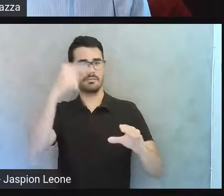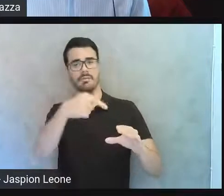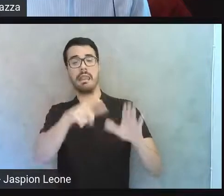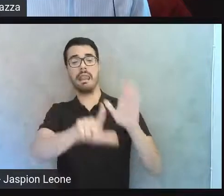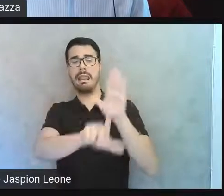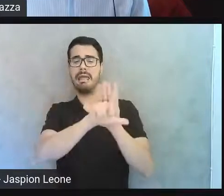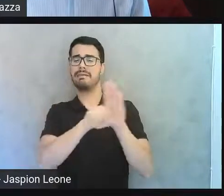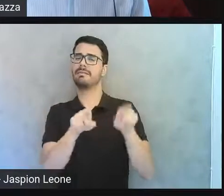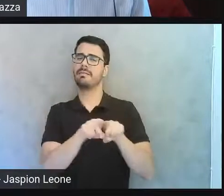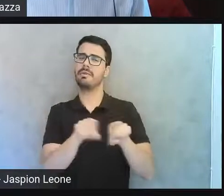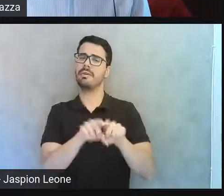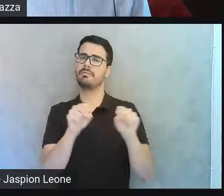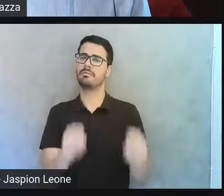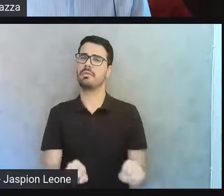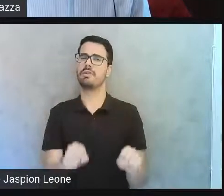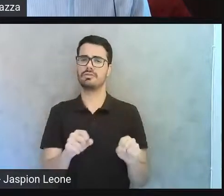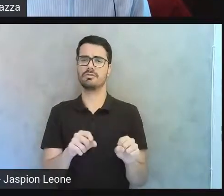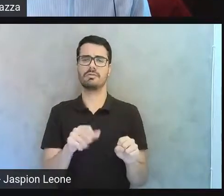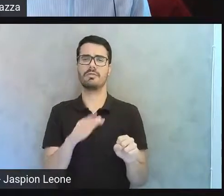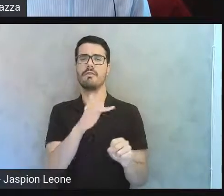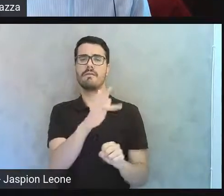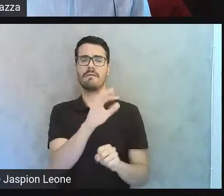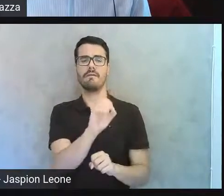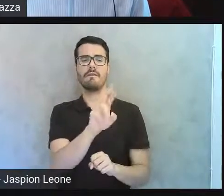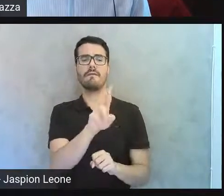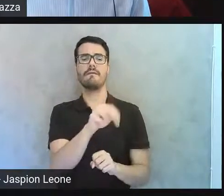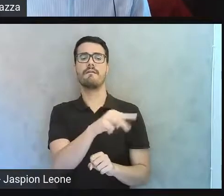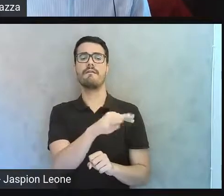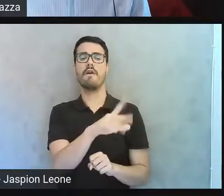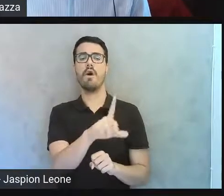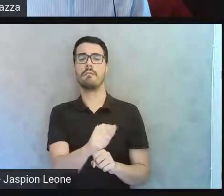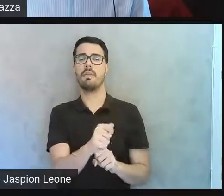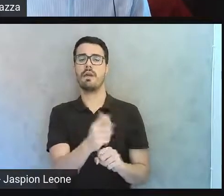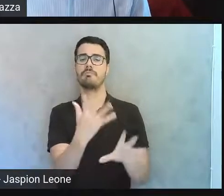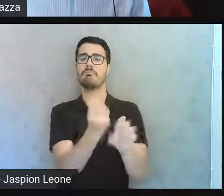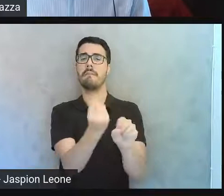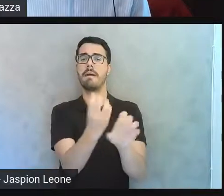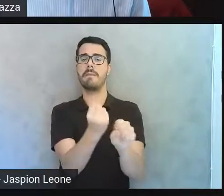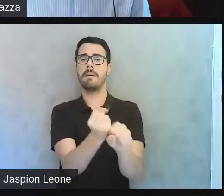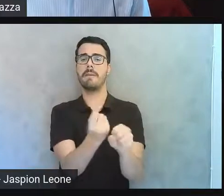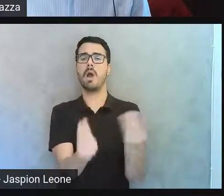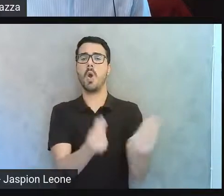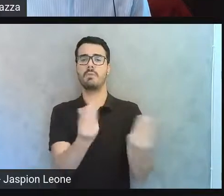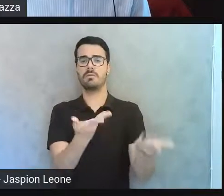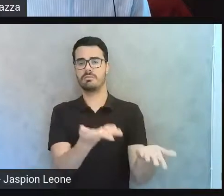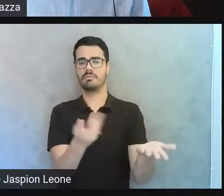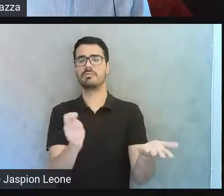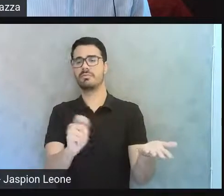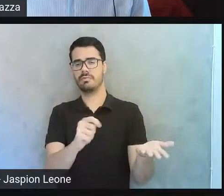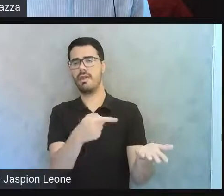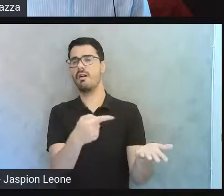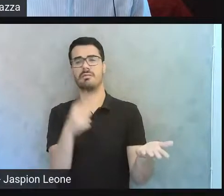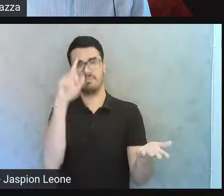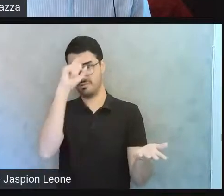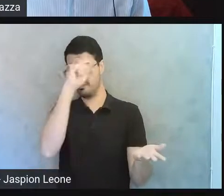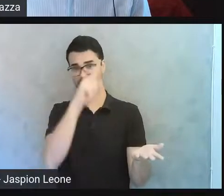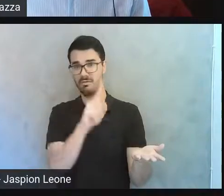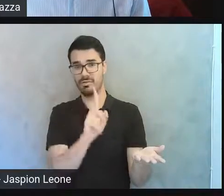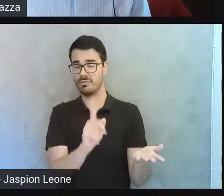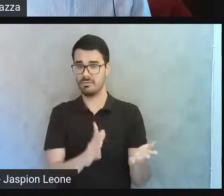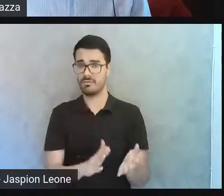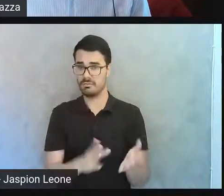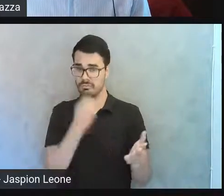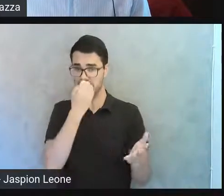pode prever algum tipo de fórmula quanto a isso, etc, etc. Não há grandes dificuldades, é trabalhar em cima. É muito